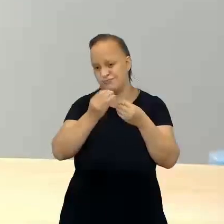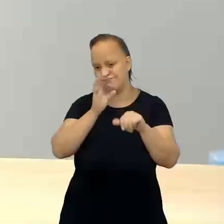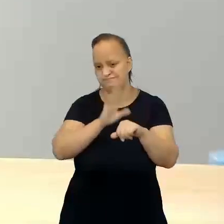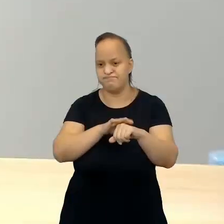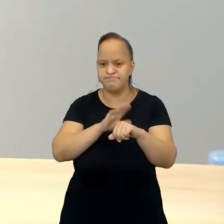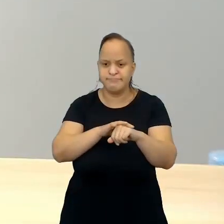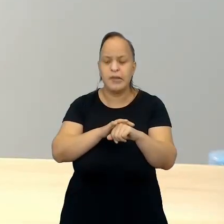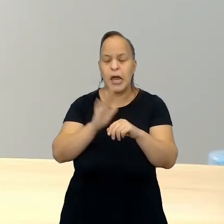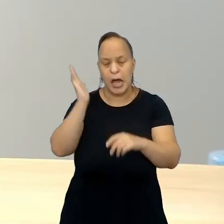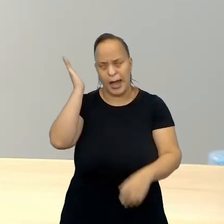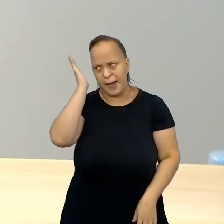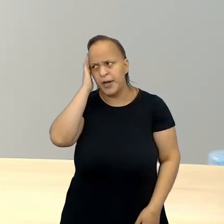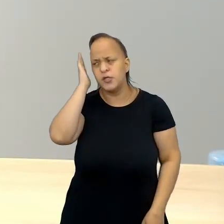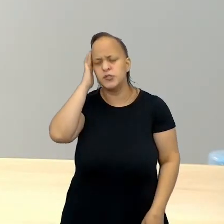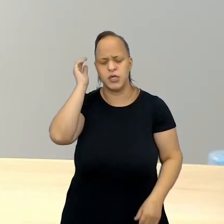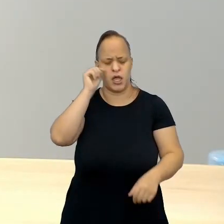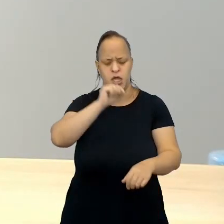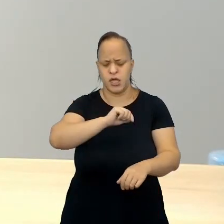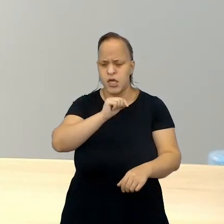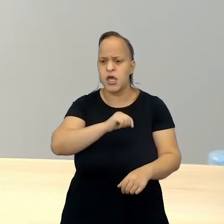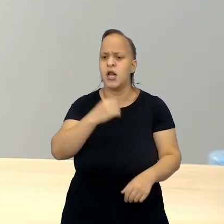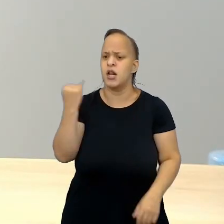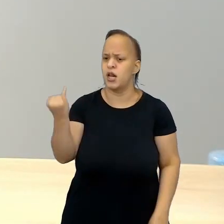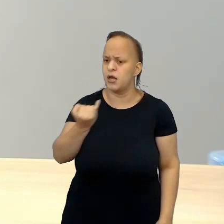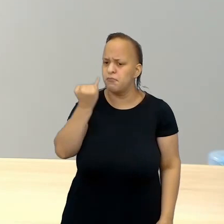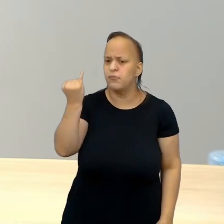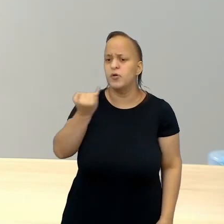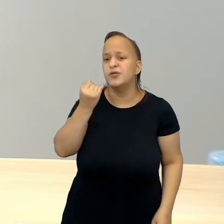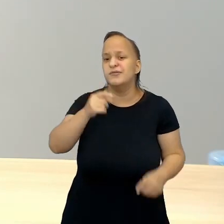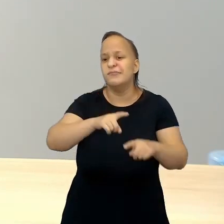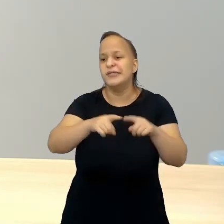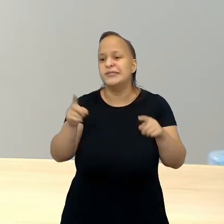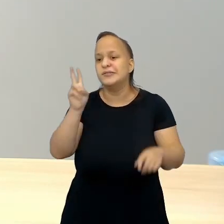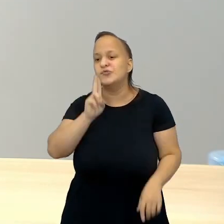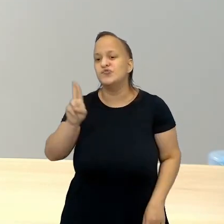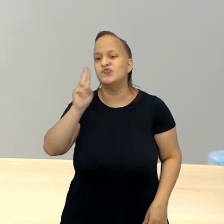ele serve e como que eu vou fazer para utilizar esse diário de bordo.